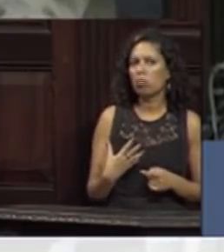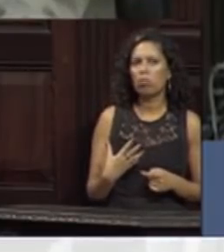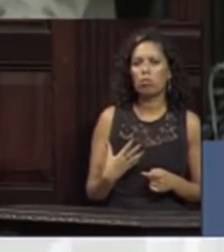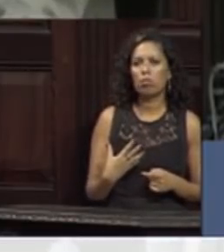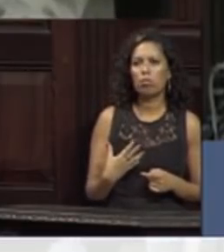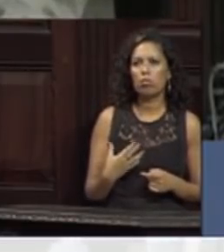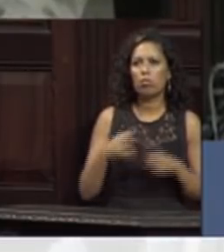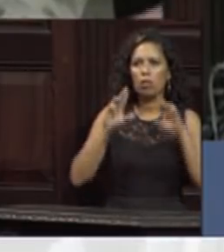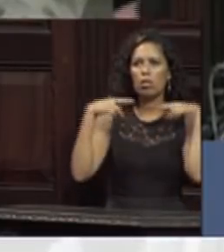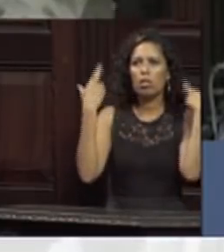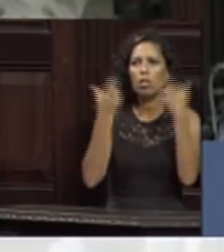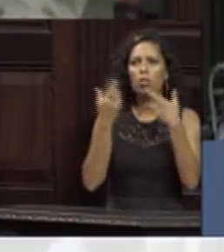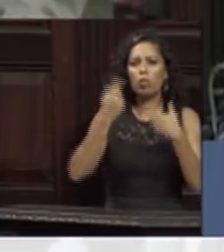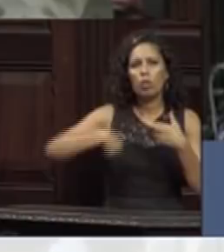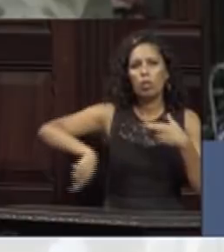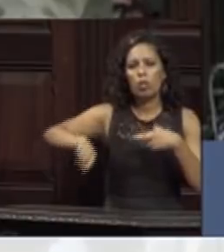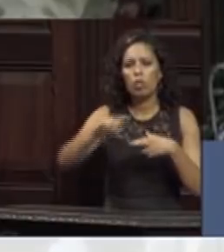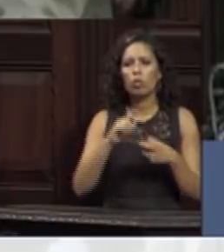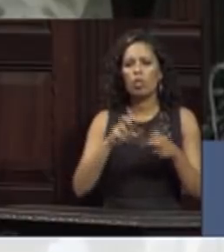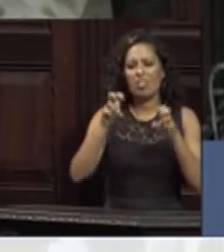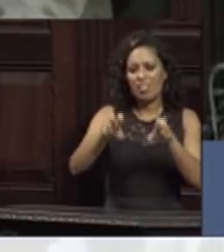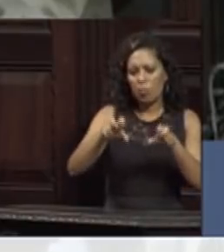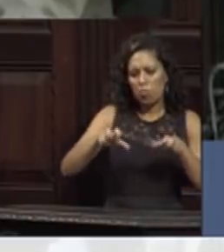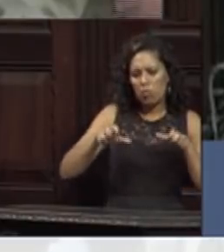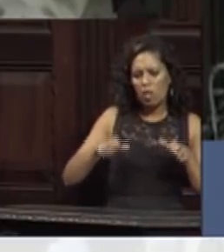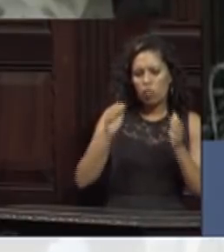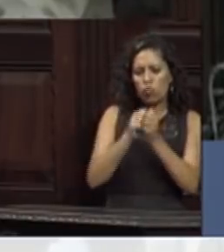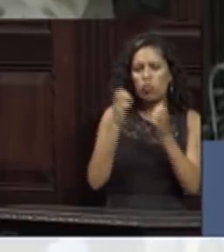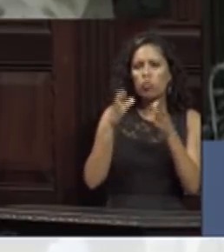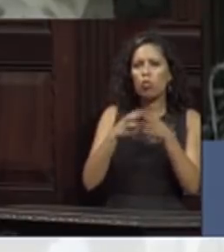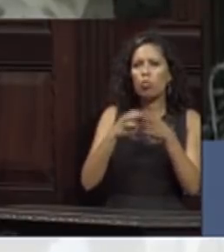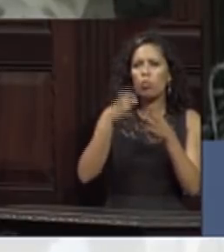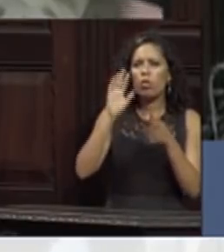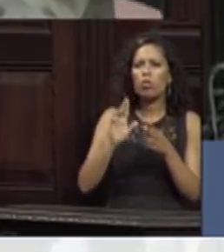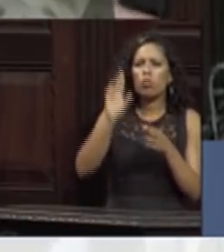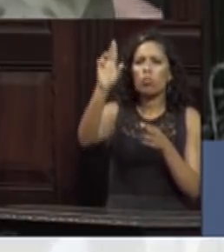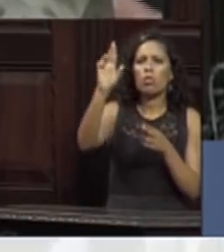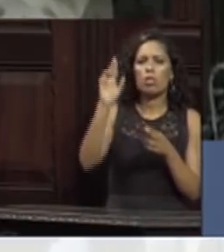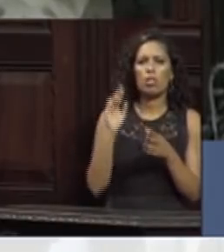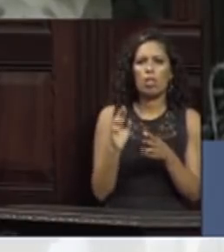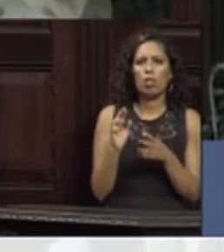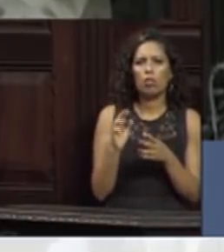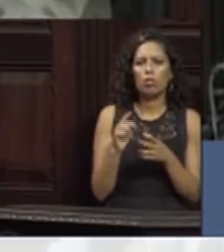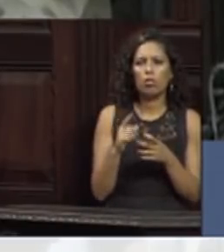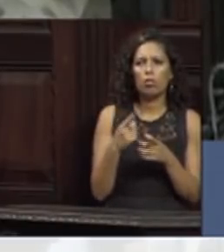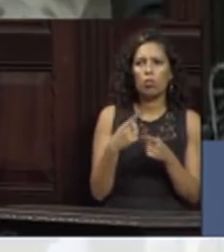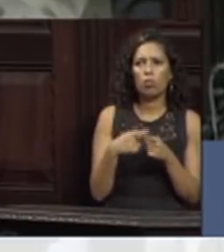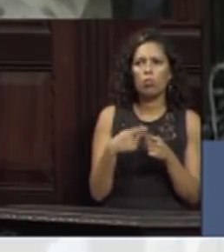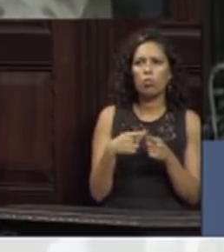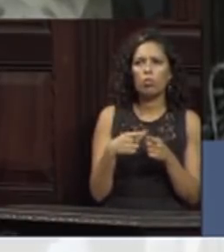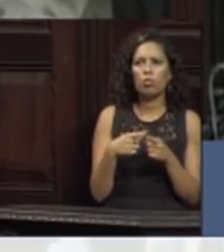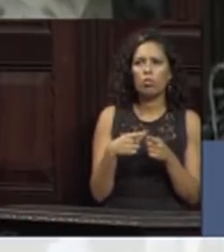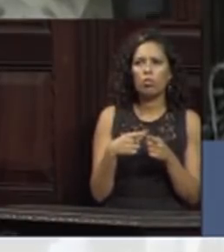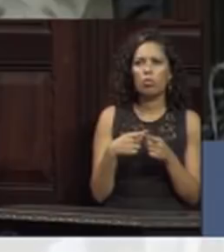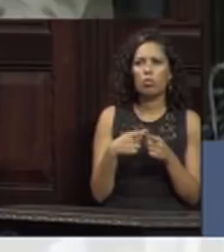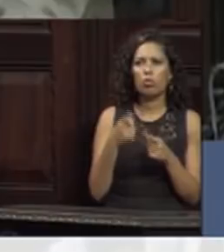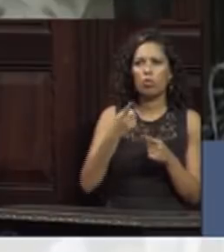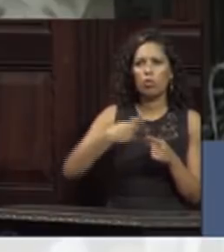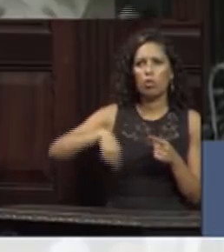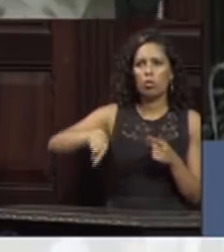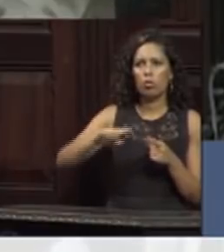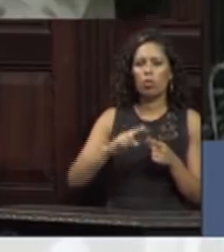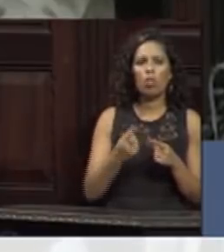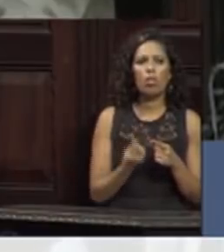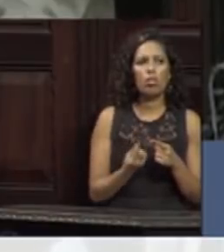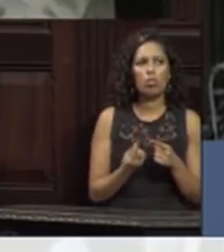nessa reunião, contar com os demais líderes, para que a gente possa ter, da parte de vocês, eu entendi isso